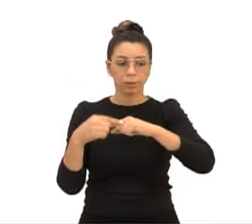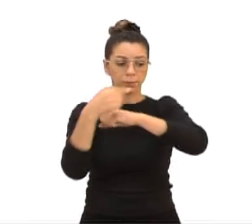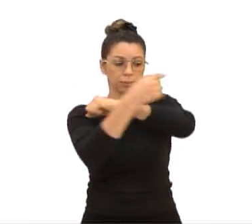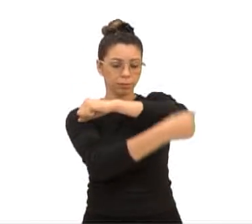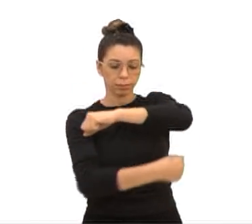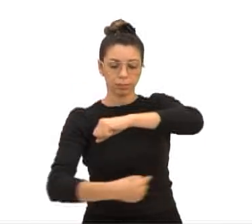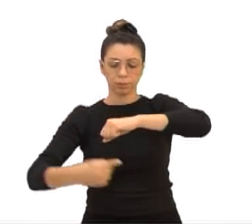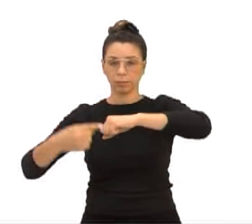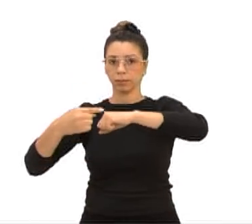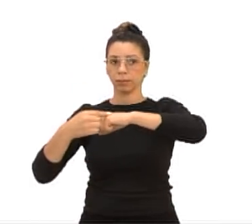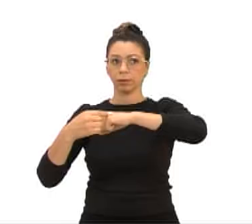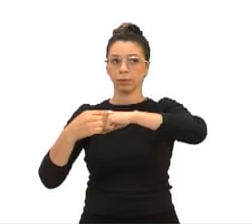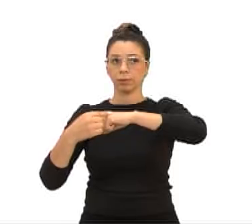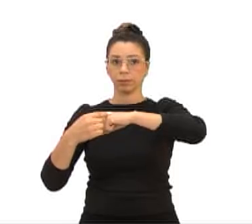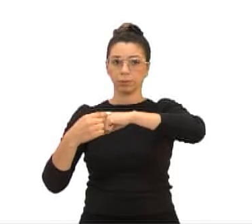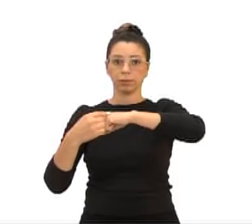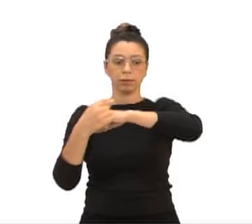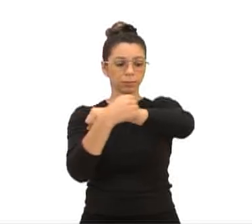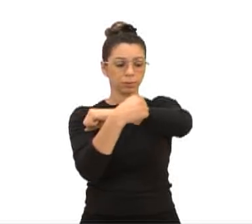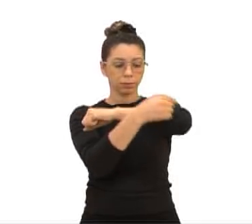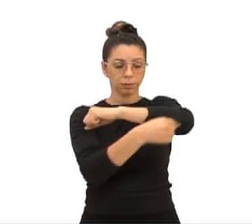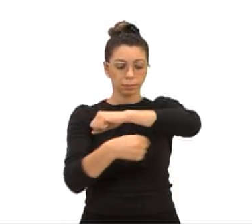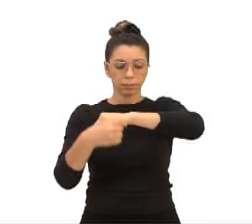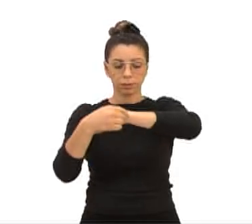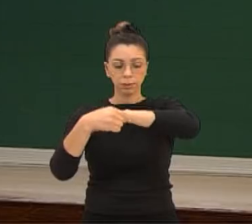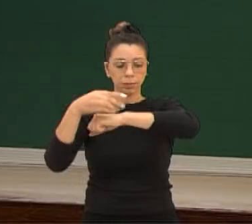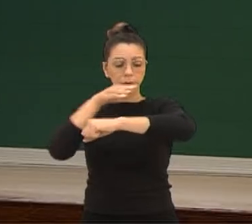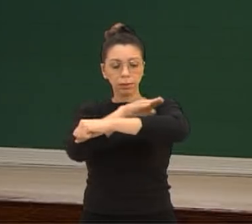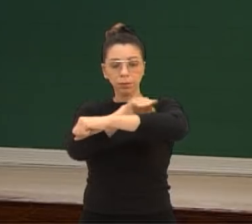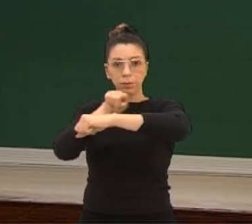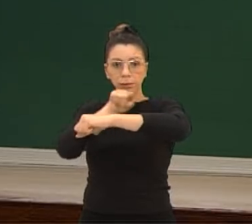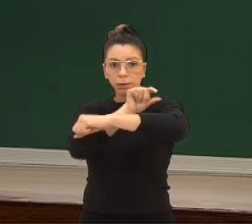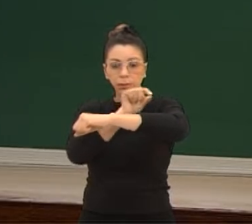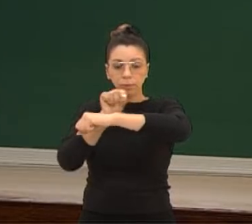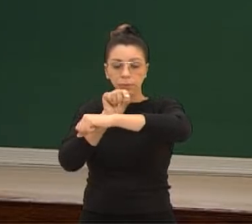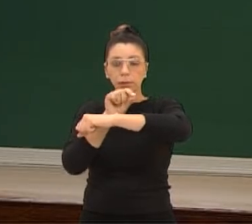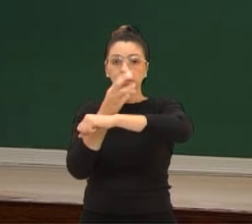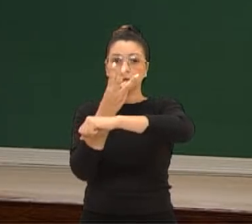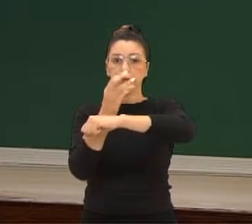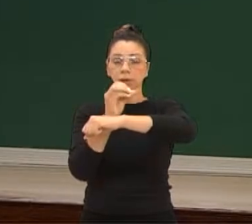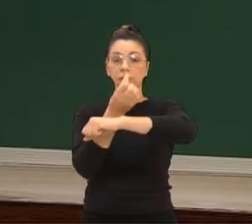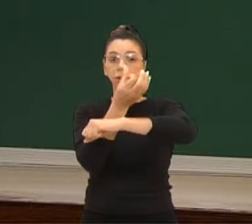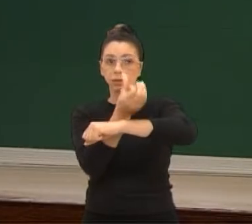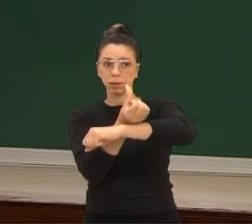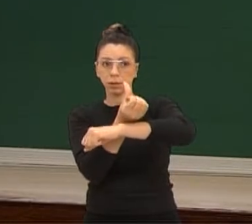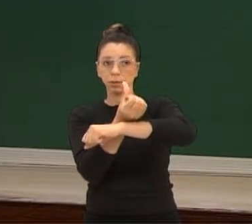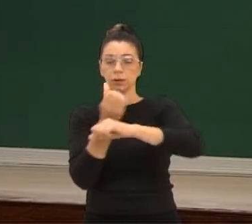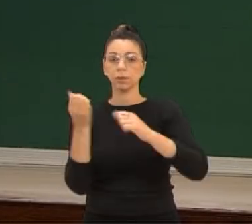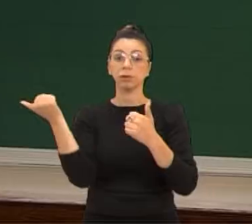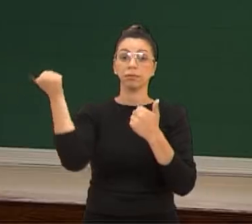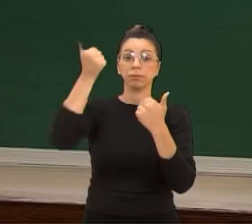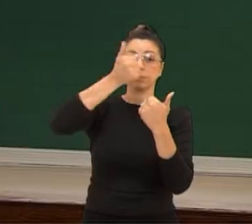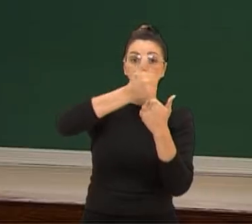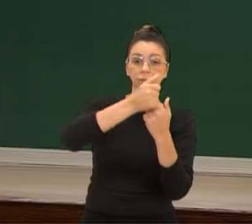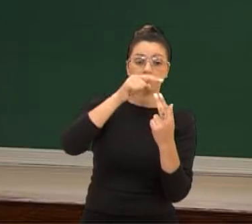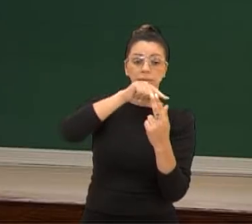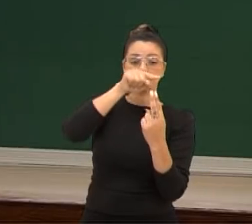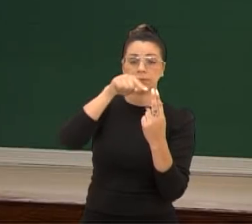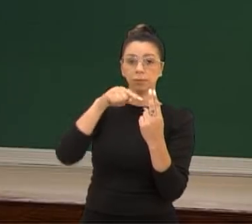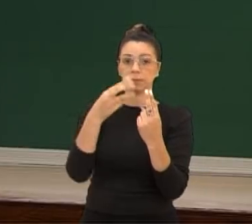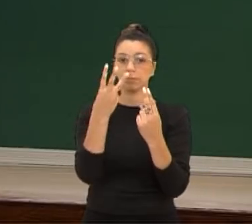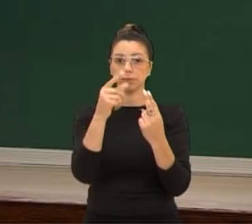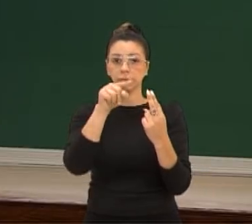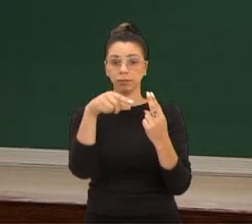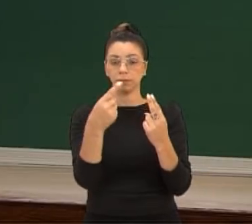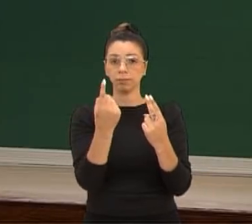raio é 3, então o diâmetro vai ser 2 vezes o raio. 2 vezes 3, 6. Eu substituí o meu π por